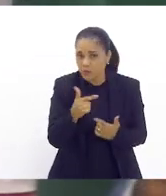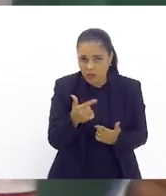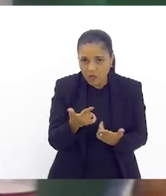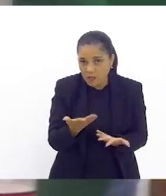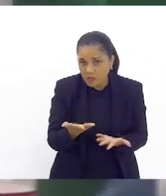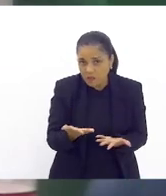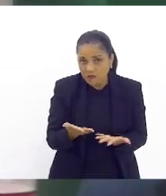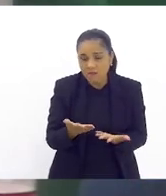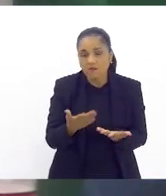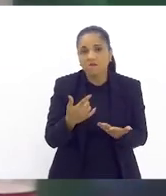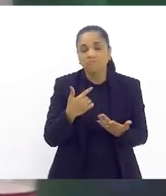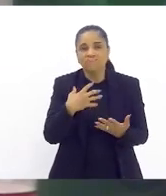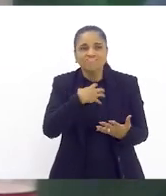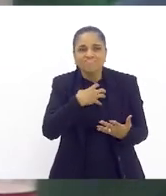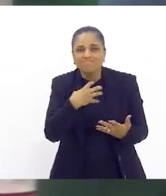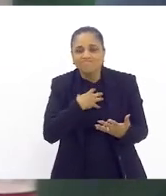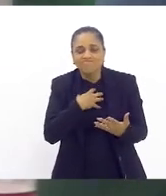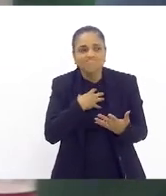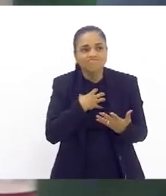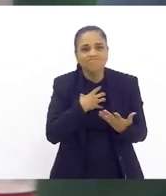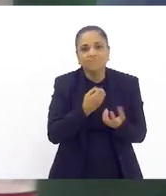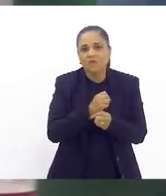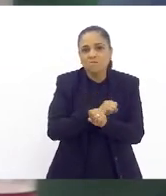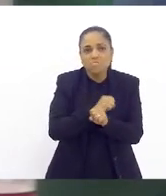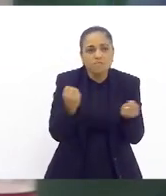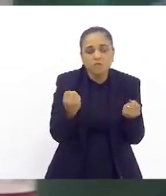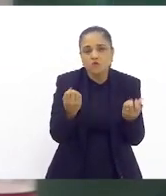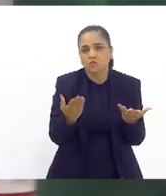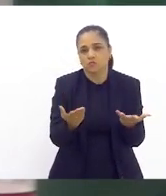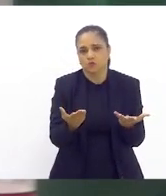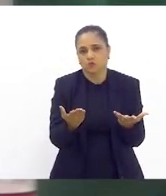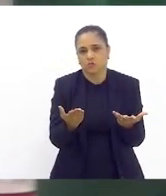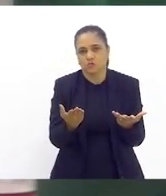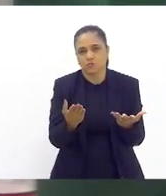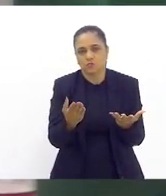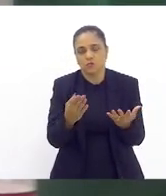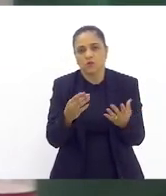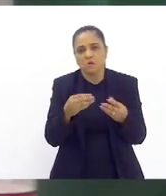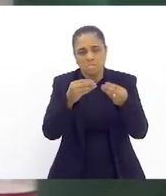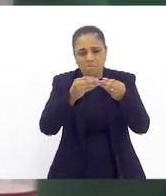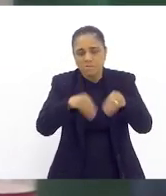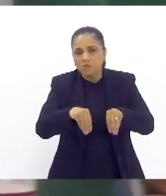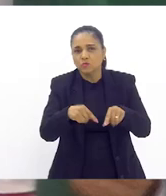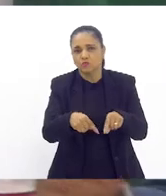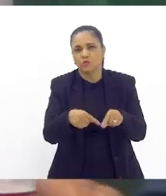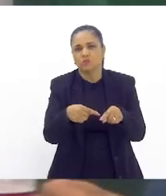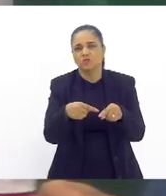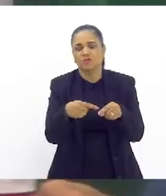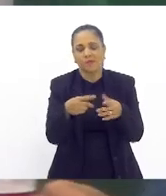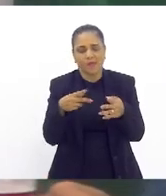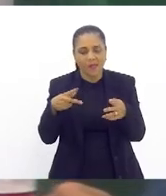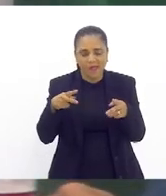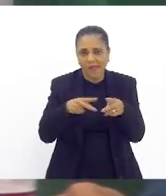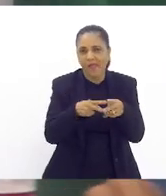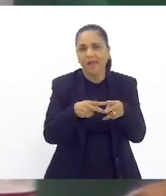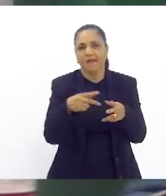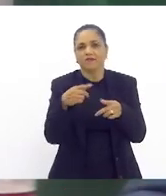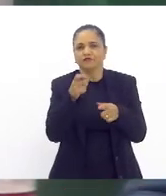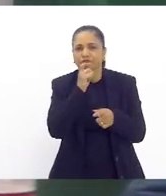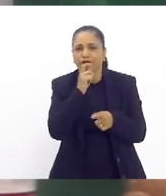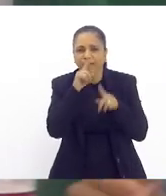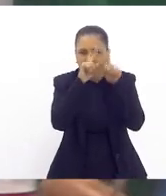sente impotente ao perder eletrodomésticos pelos cortes de